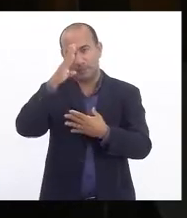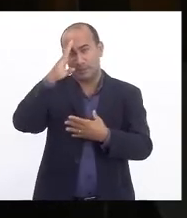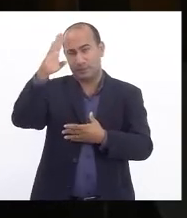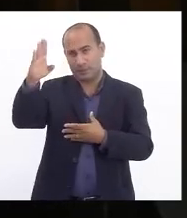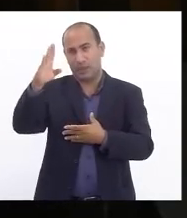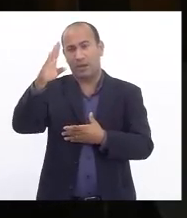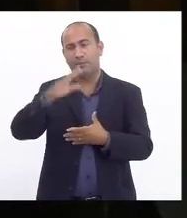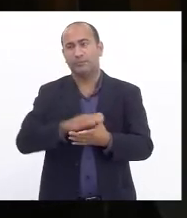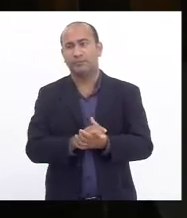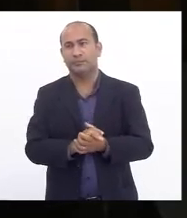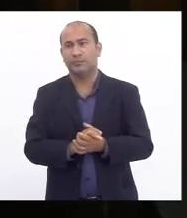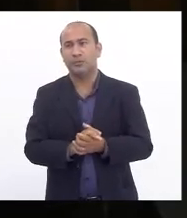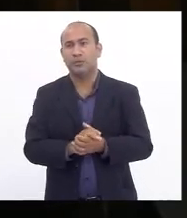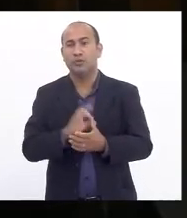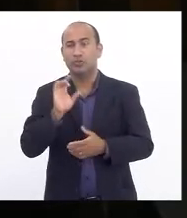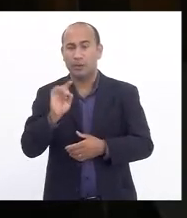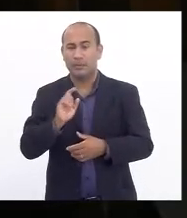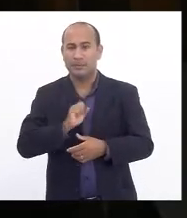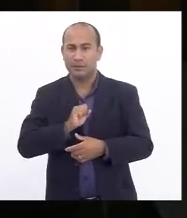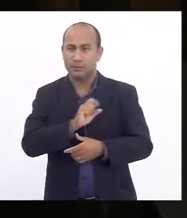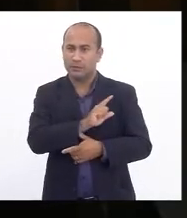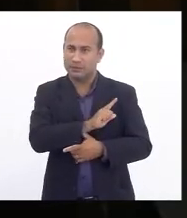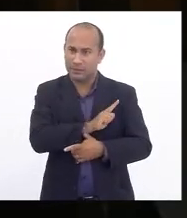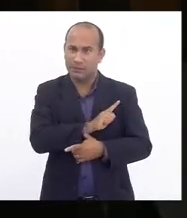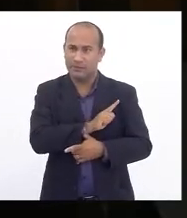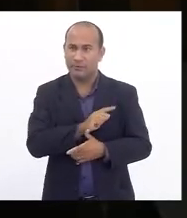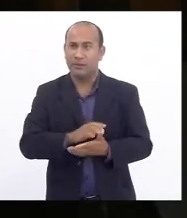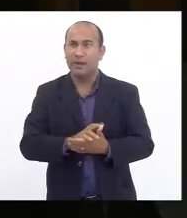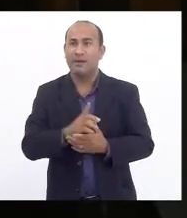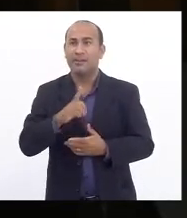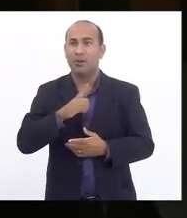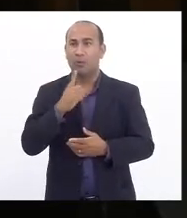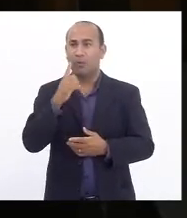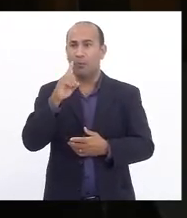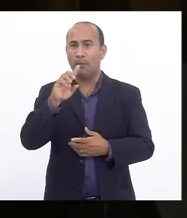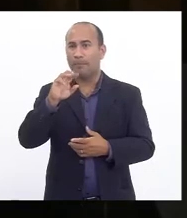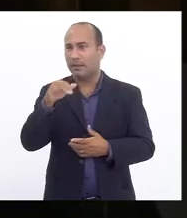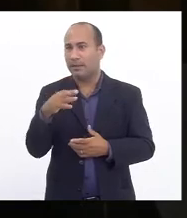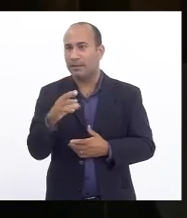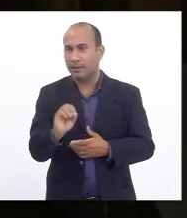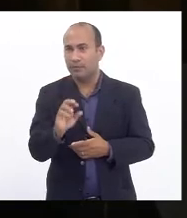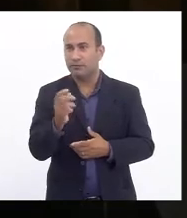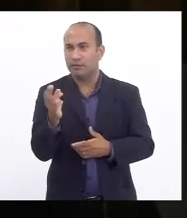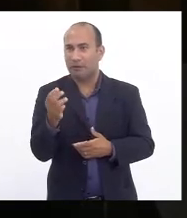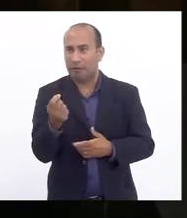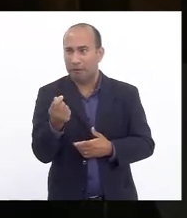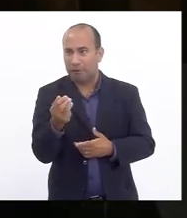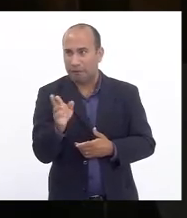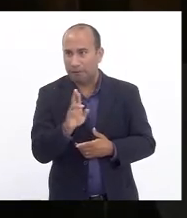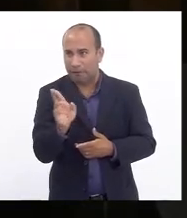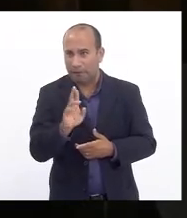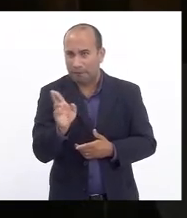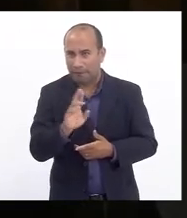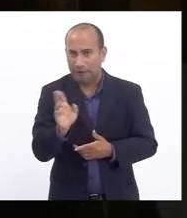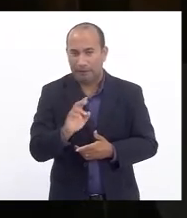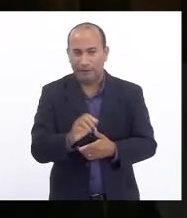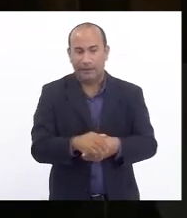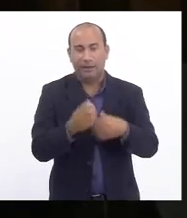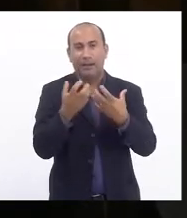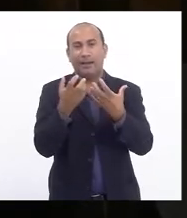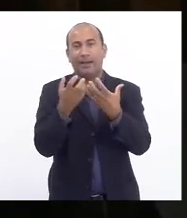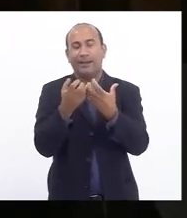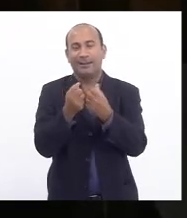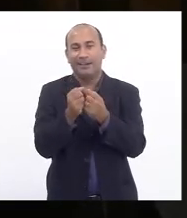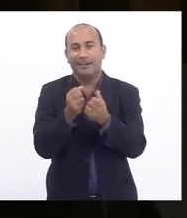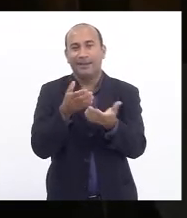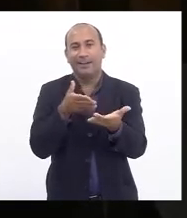destinação das emendas só para São Gonçalo nós iremos destinar um milhão de reais sugerindo essa casa que a prova e tudo isso